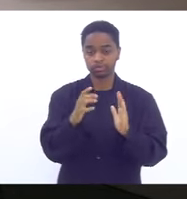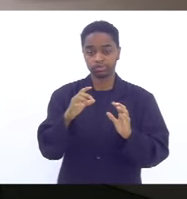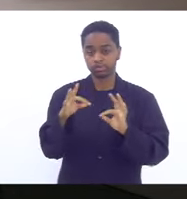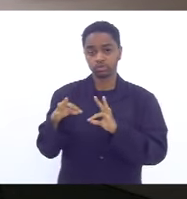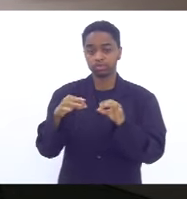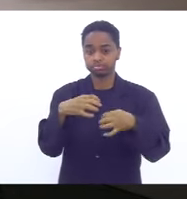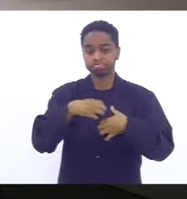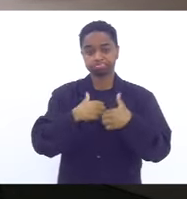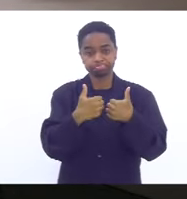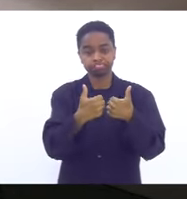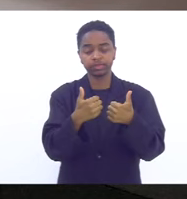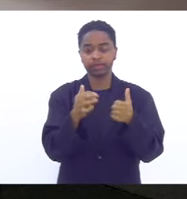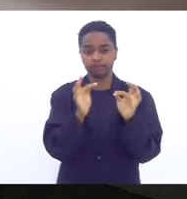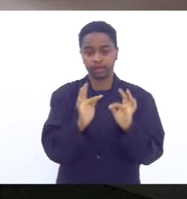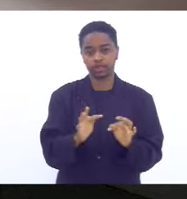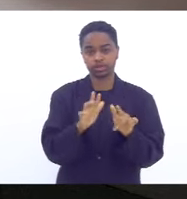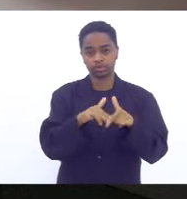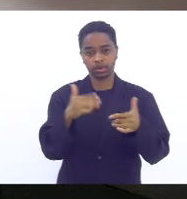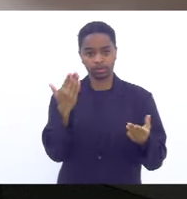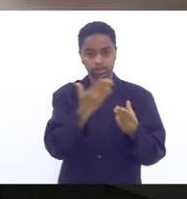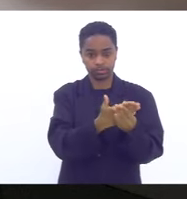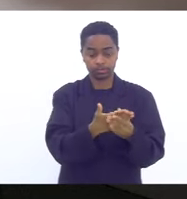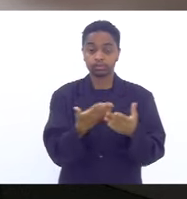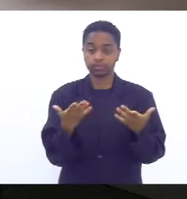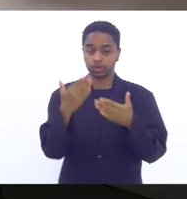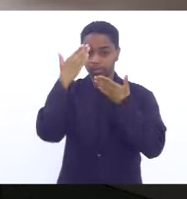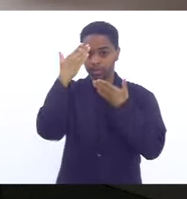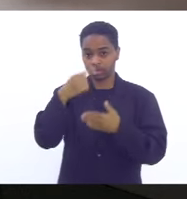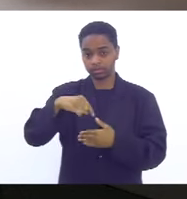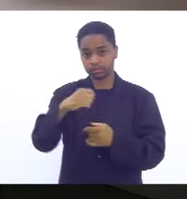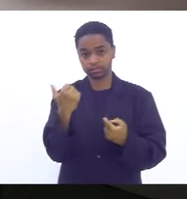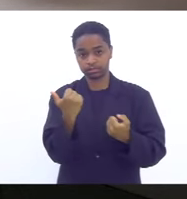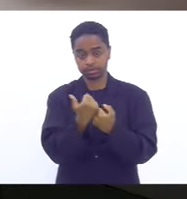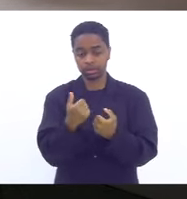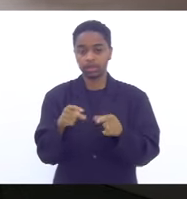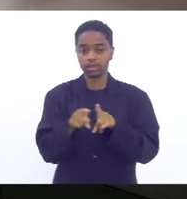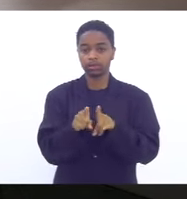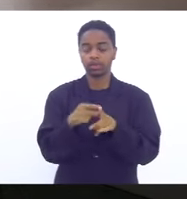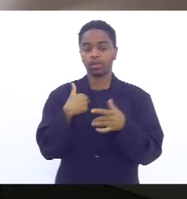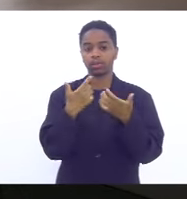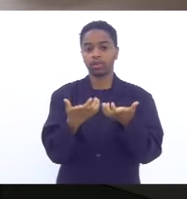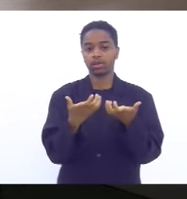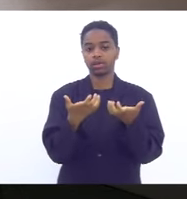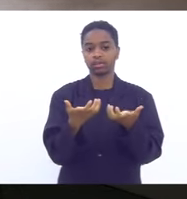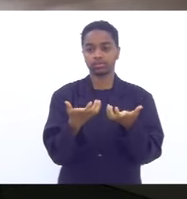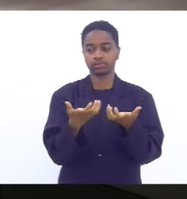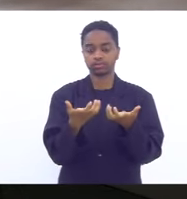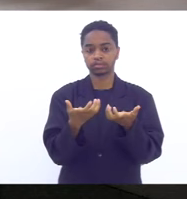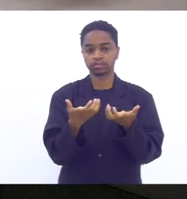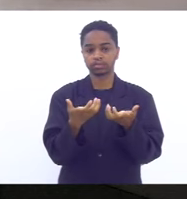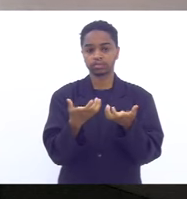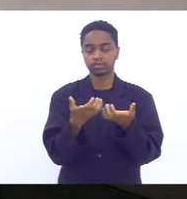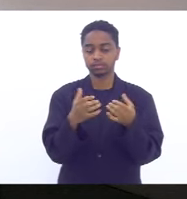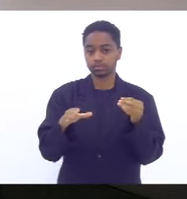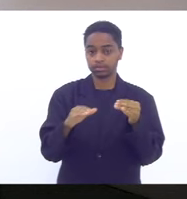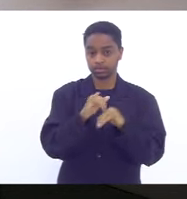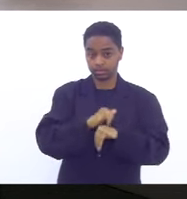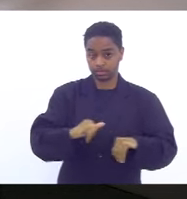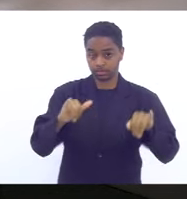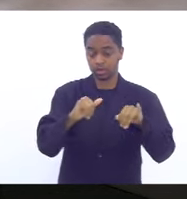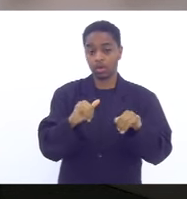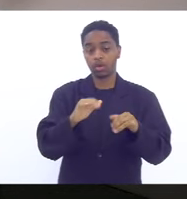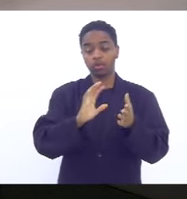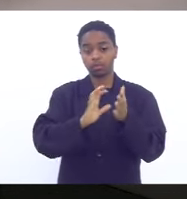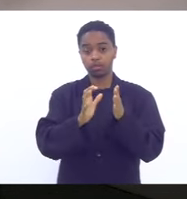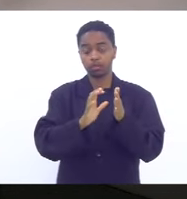satisfação. Então, muito obrigado pela contribuição. Eu quero reiterar que esse movimento é um movimento